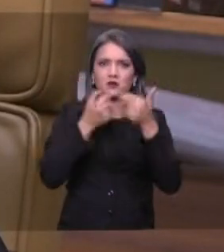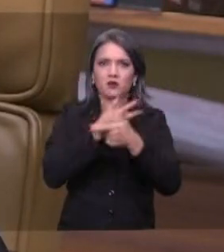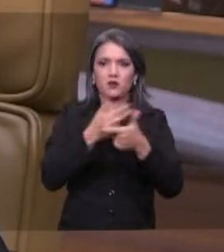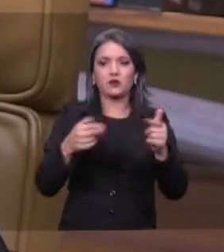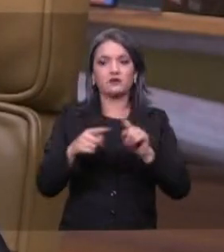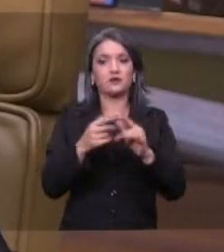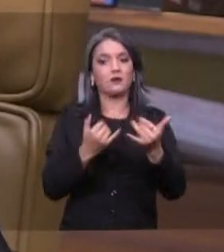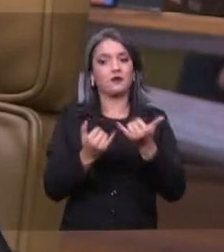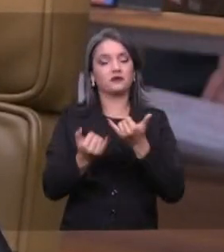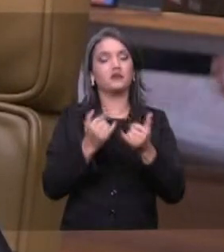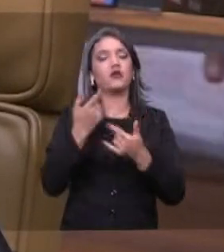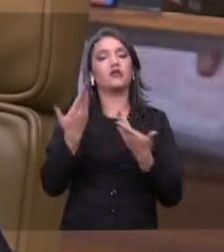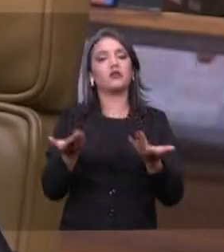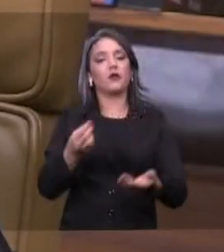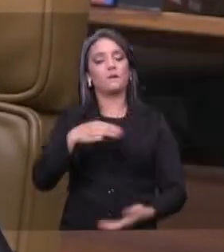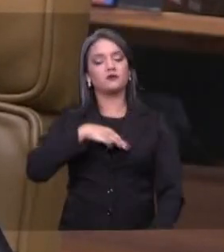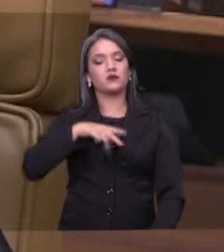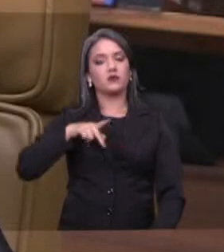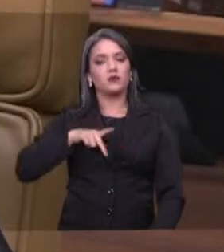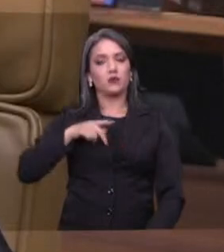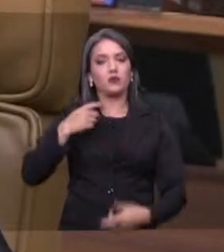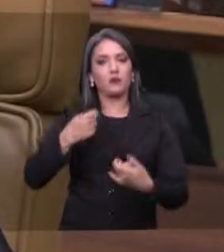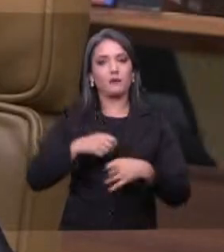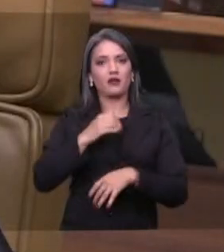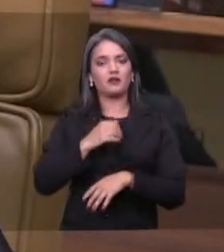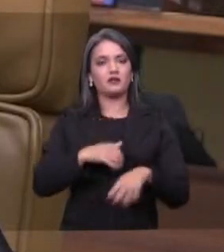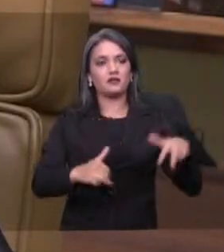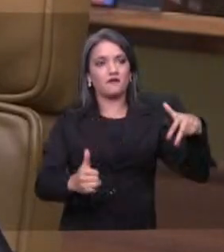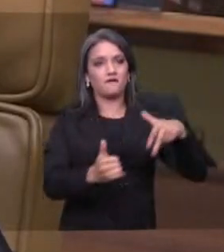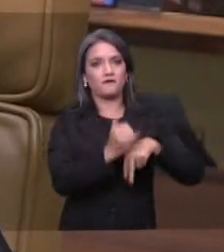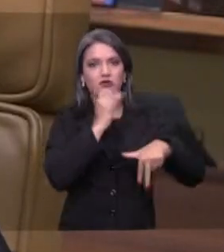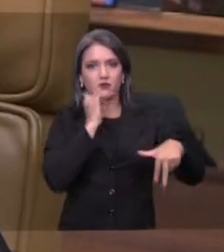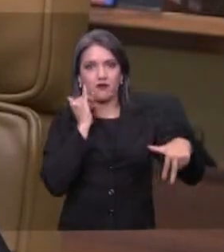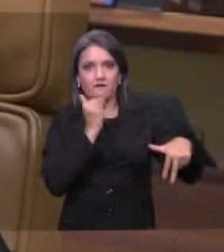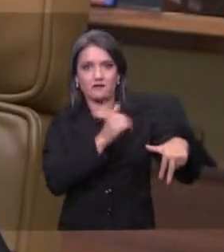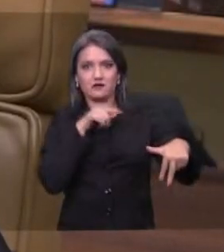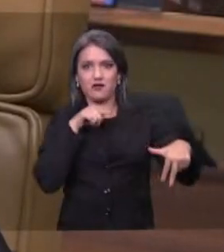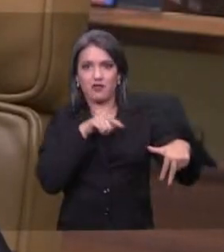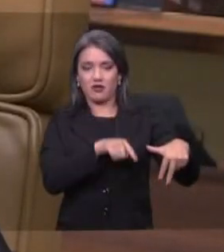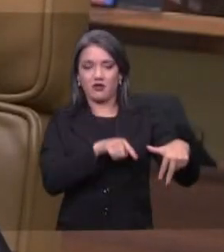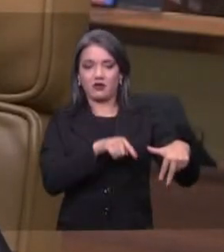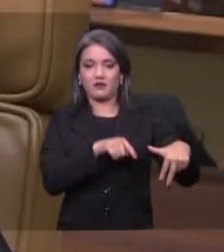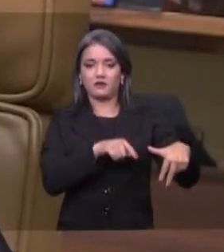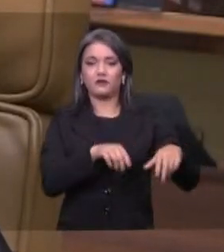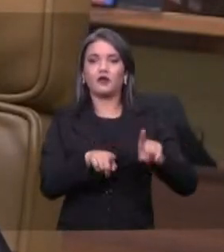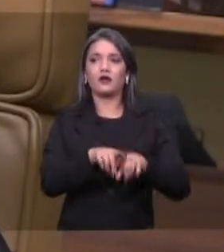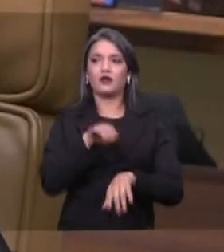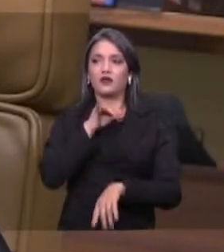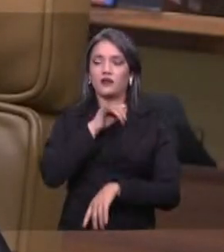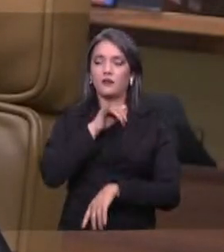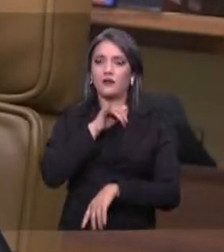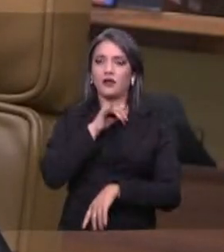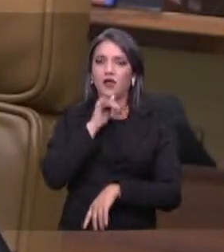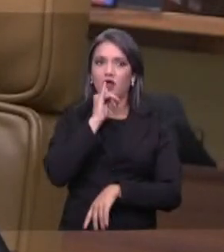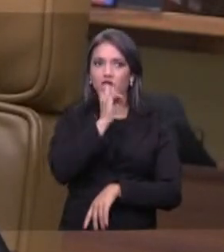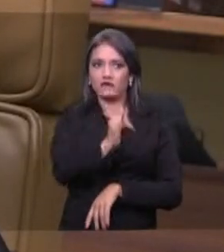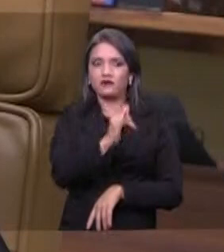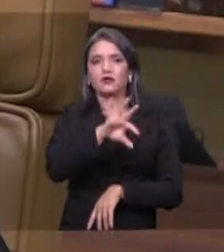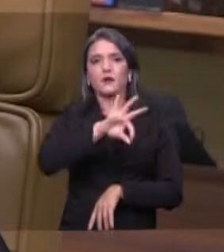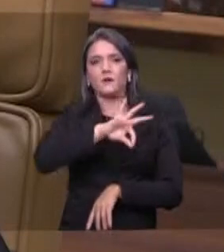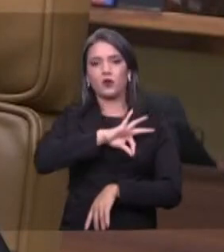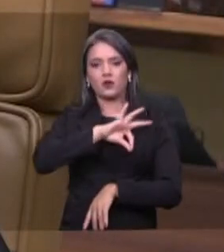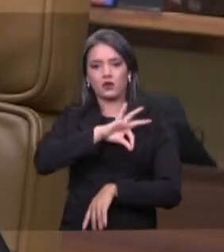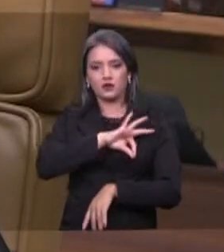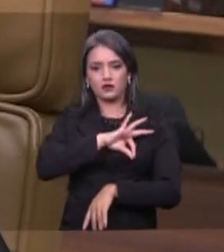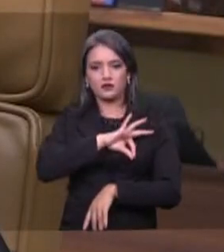natureza, o órgão do Ministério Público comunicará à vítima, ao investigado e à autoridade policial